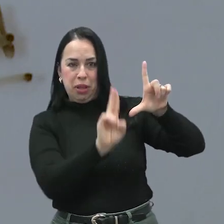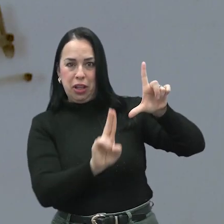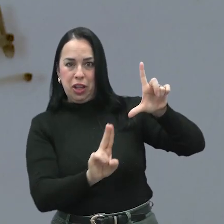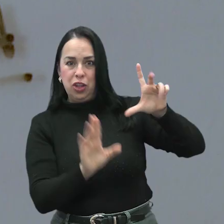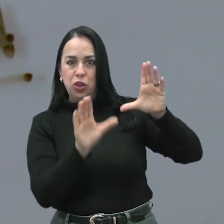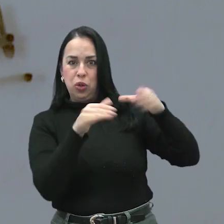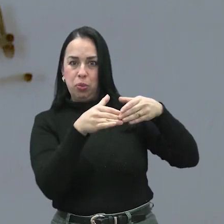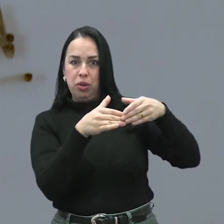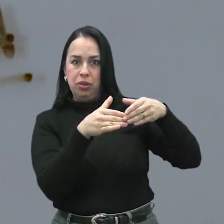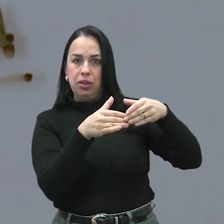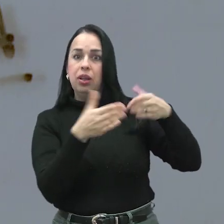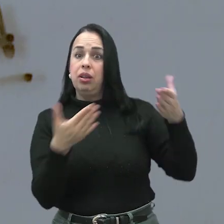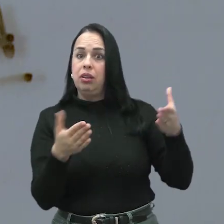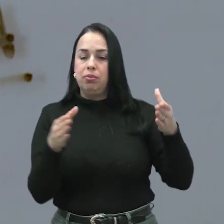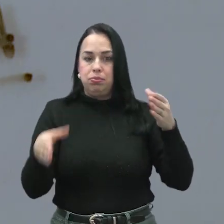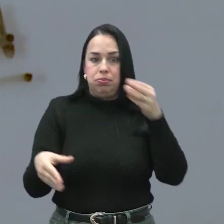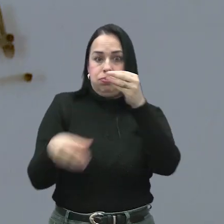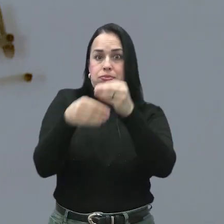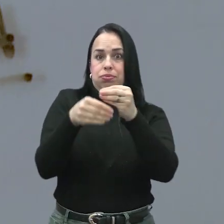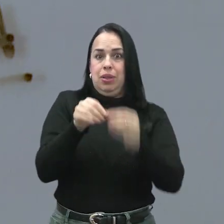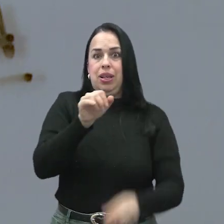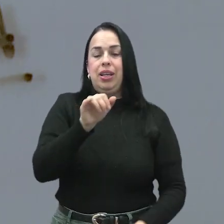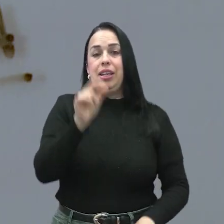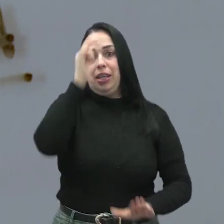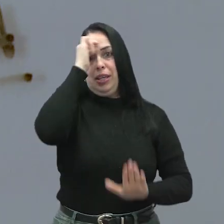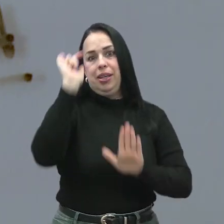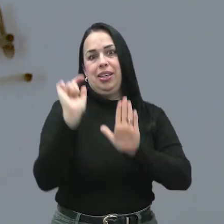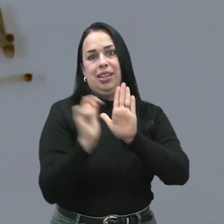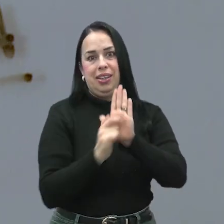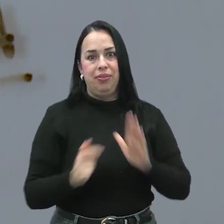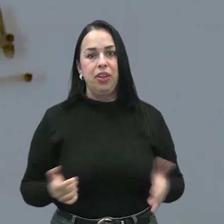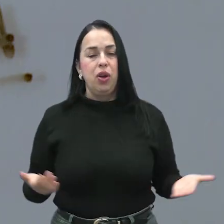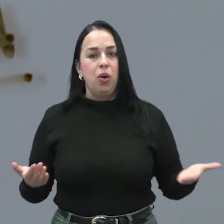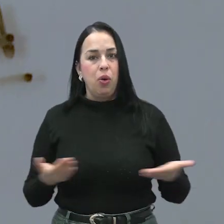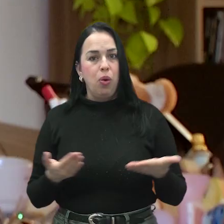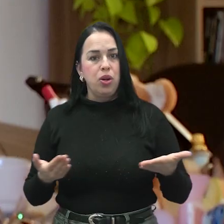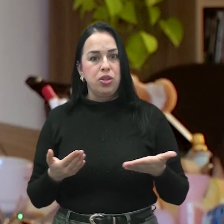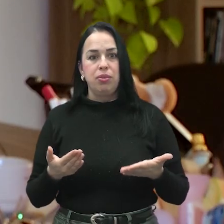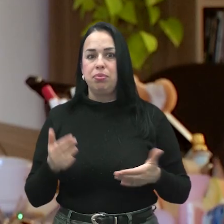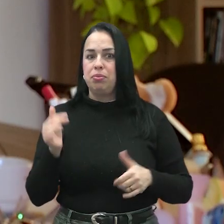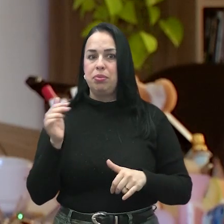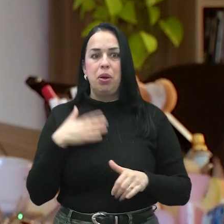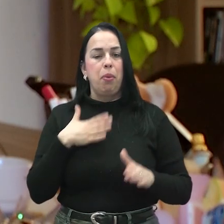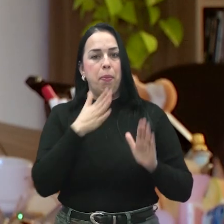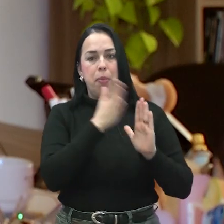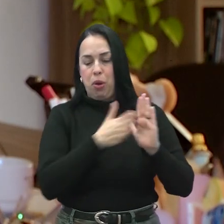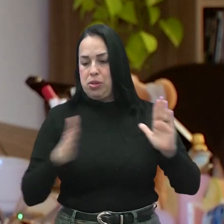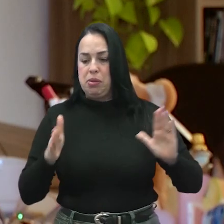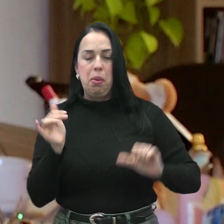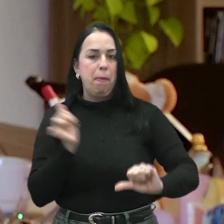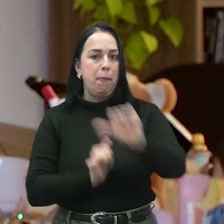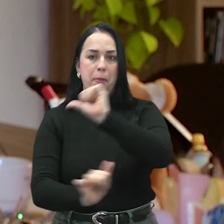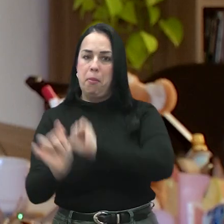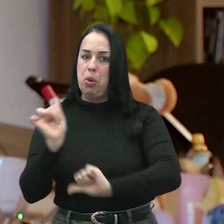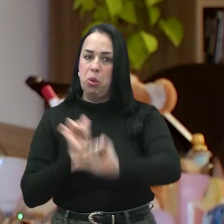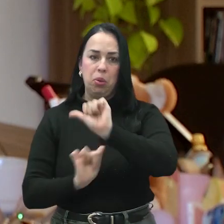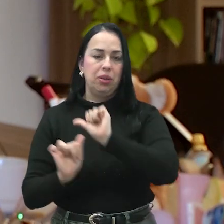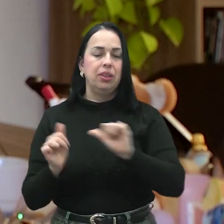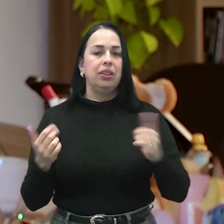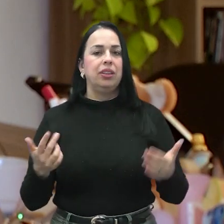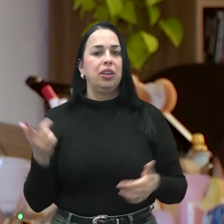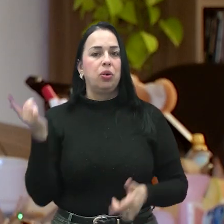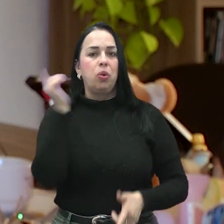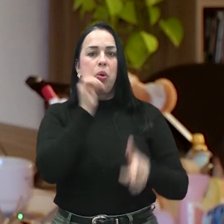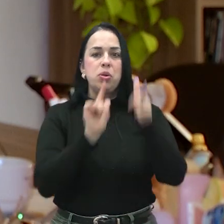lista dos nomes da equipe ganhou um novo membro, a inteligência artificial. Hoje a gente mudou muito o processo aqui da